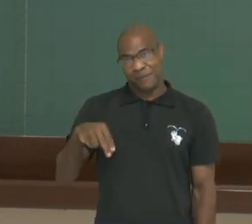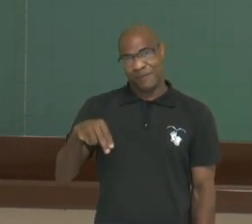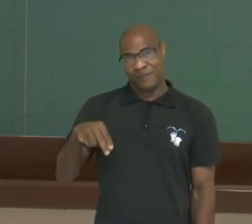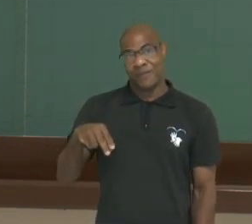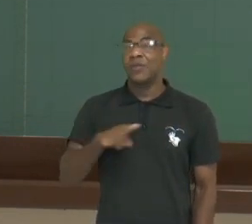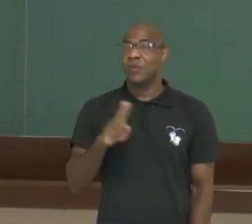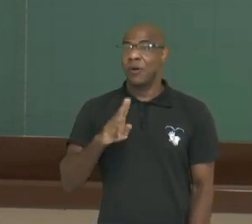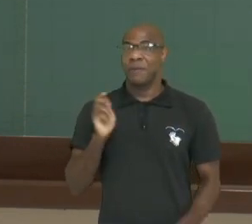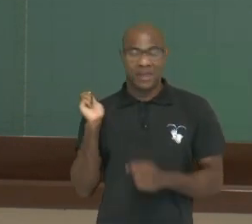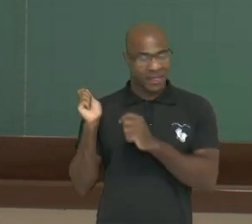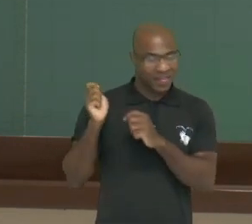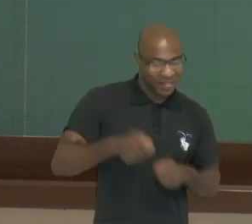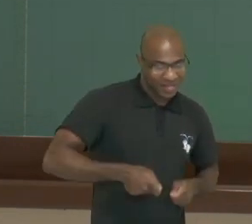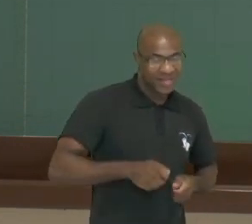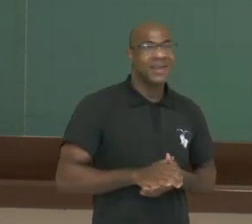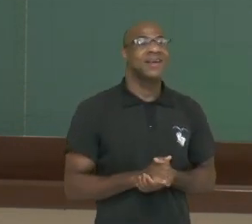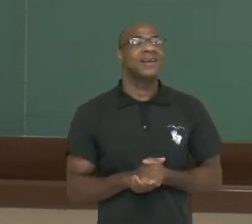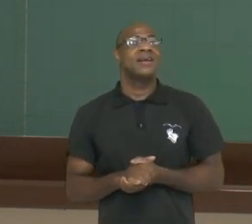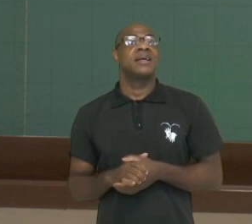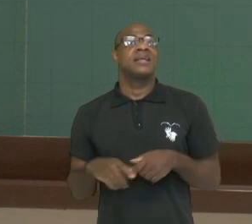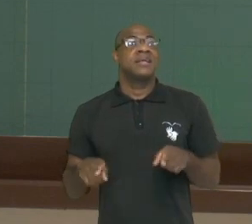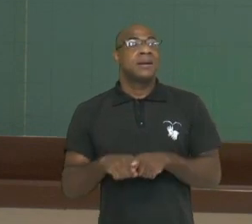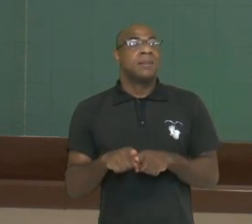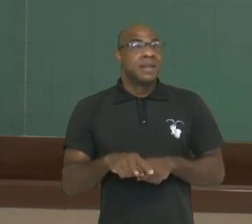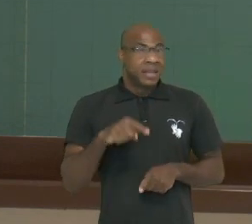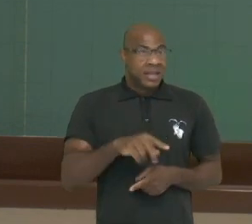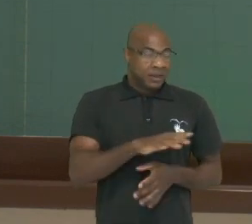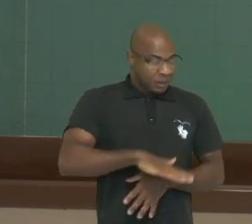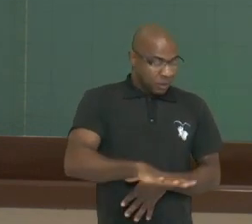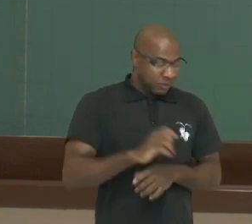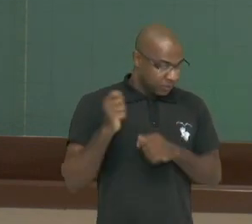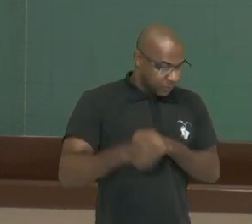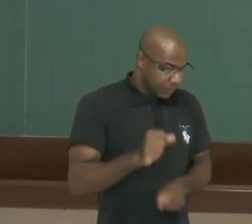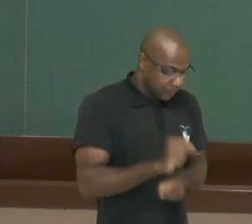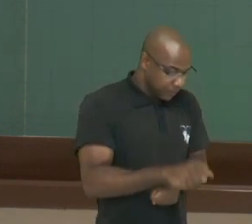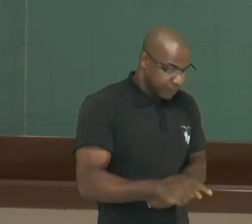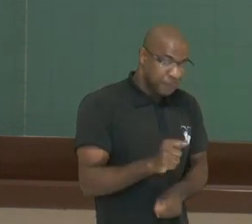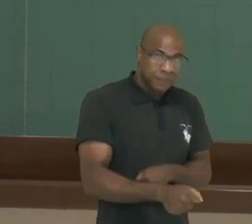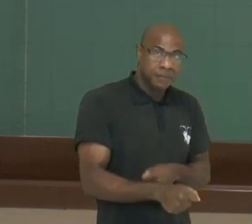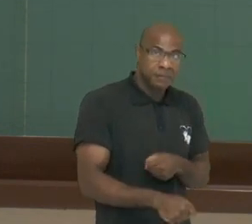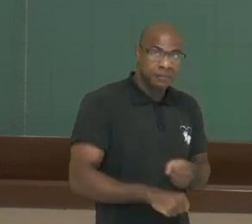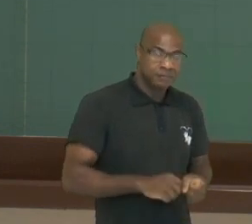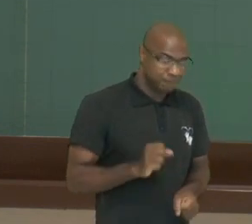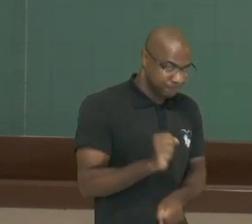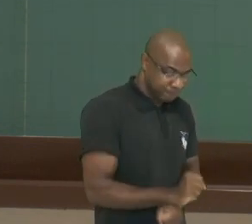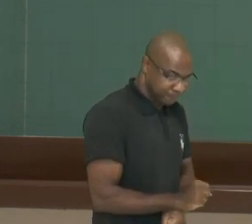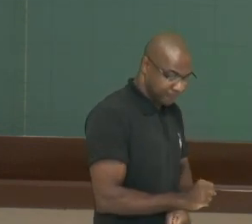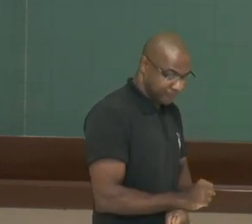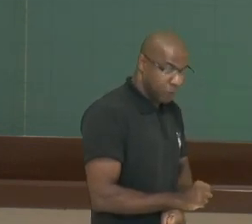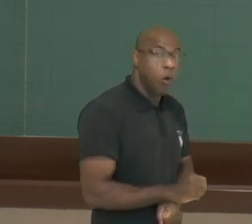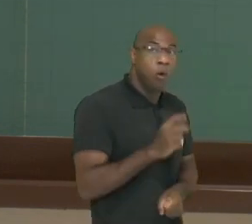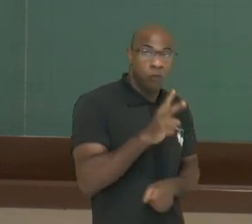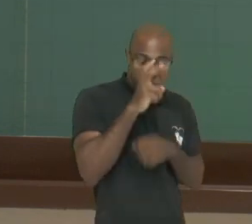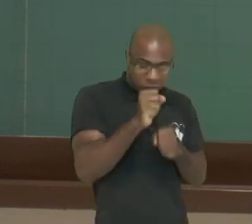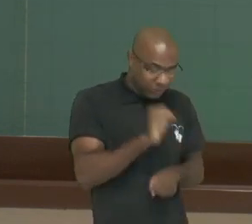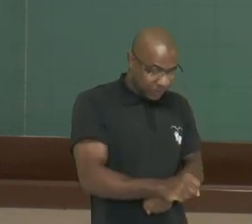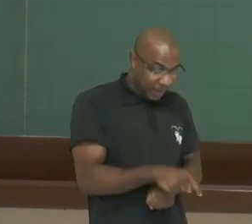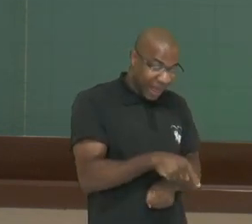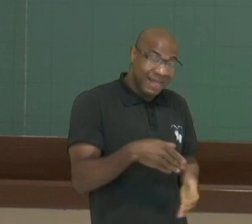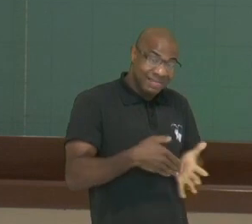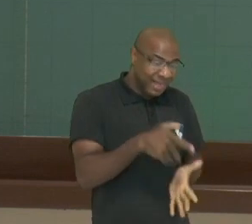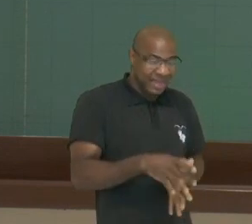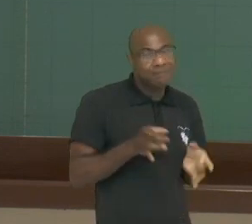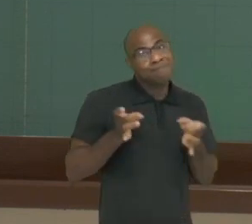combate no chão é o newaza e o objetivo é imobilizar o oponente ou forçá-lo a